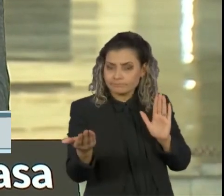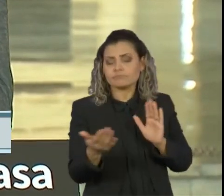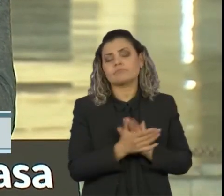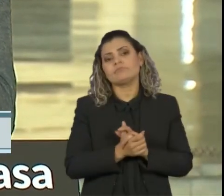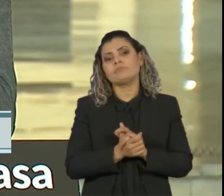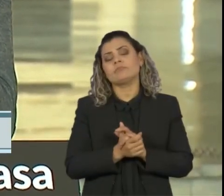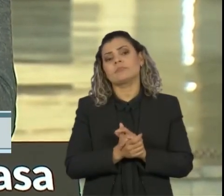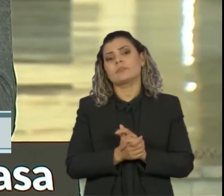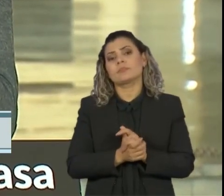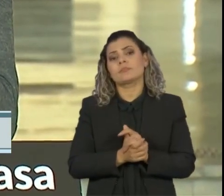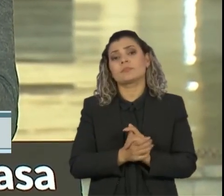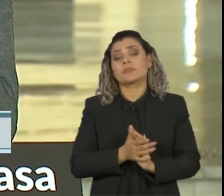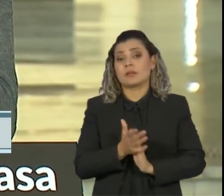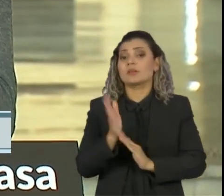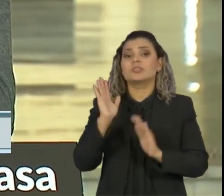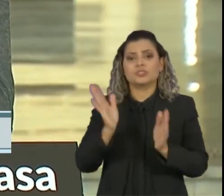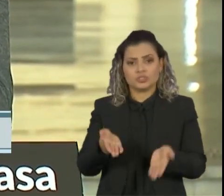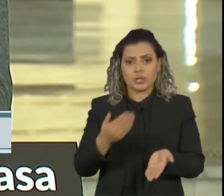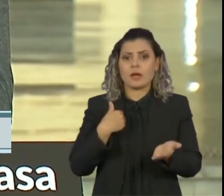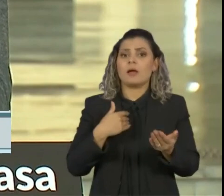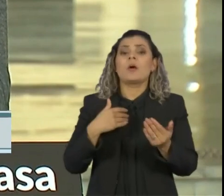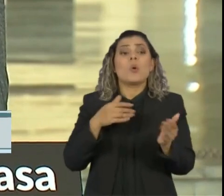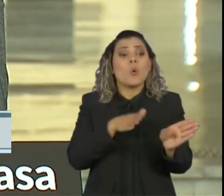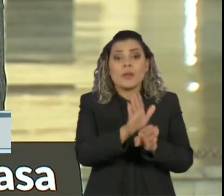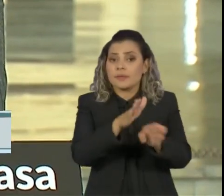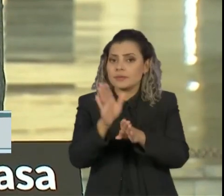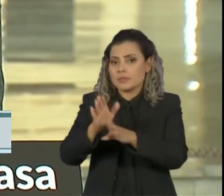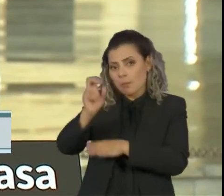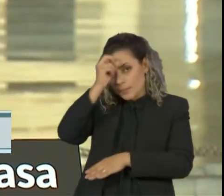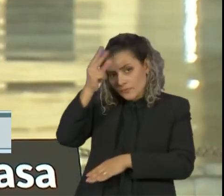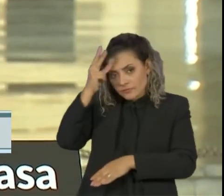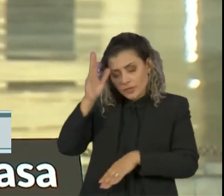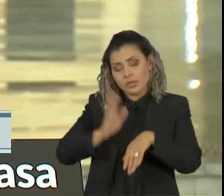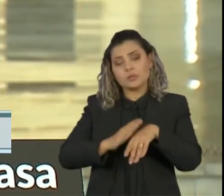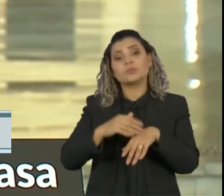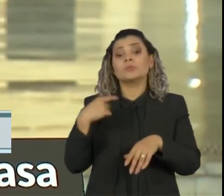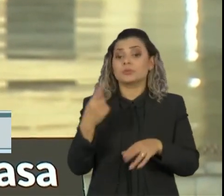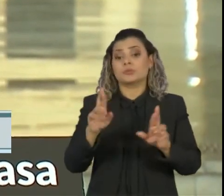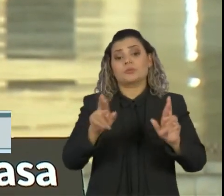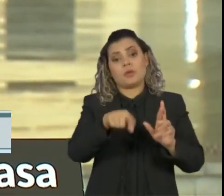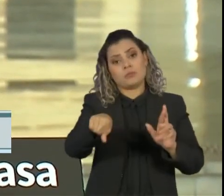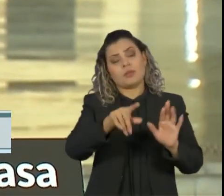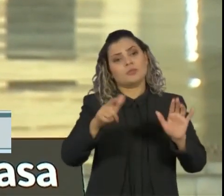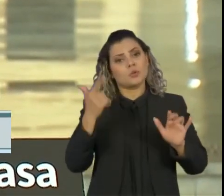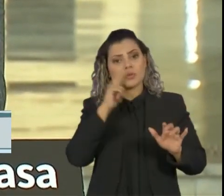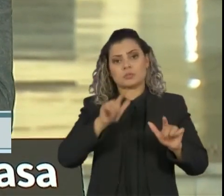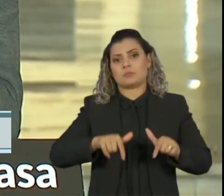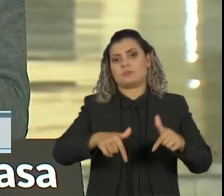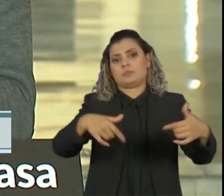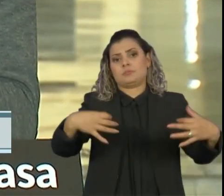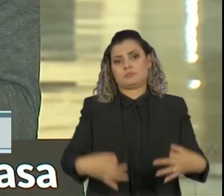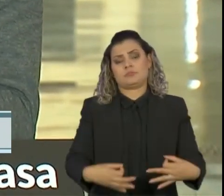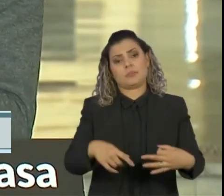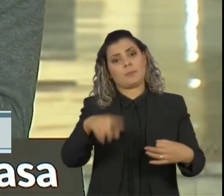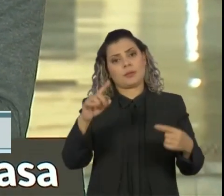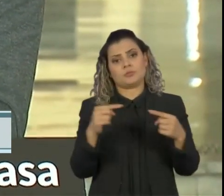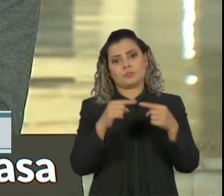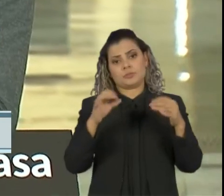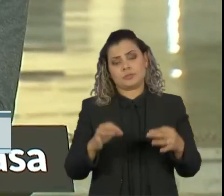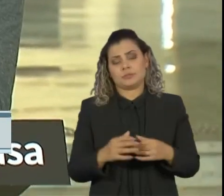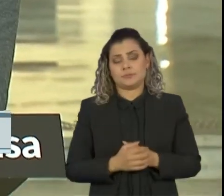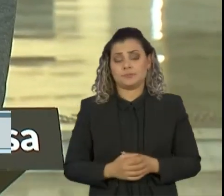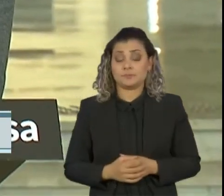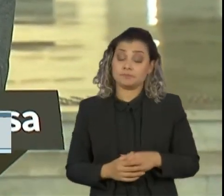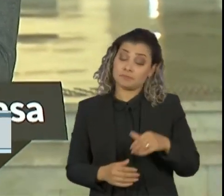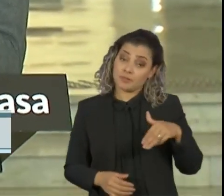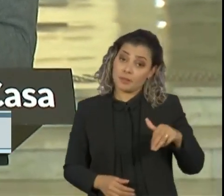ser emitida e enviada aos prefeitos e esperamos que os prefeitos tomem as providências que eles acharem mais adequado. Talvez